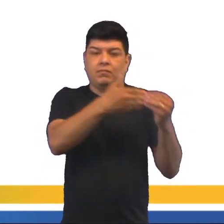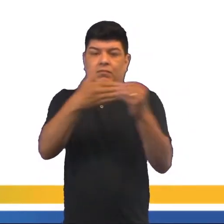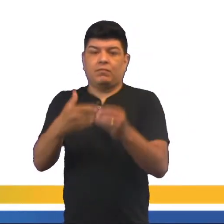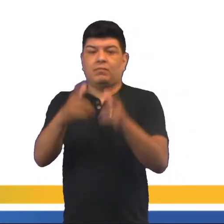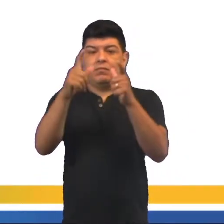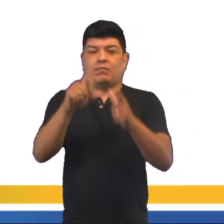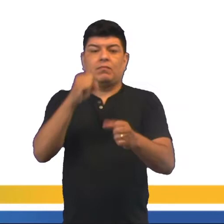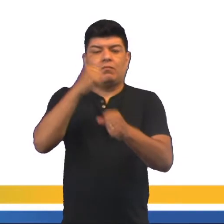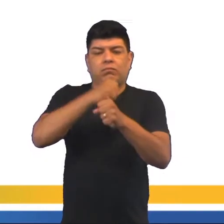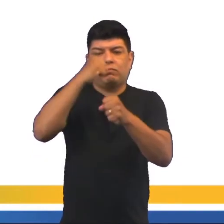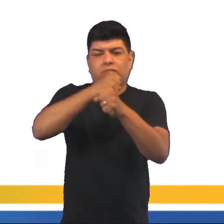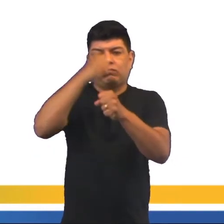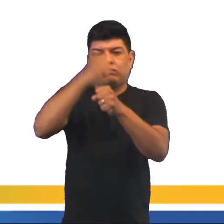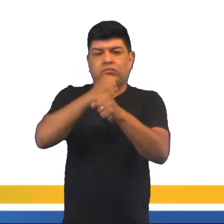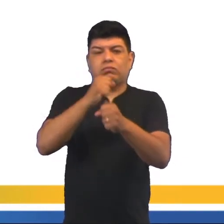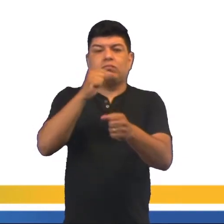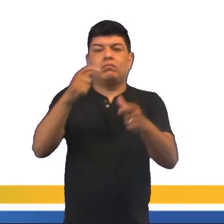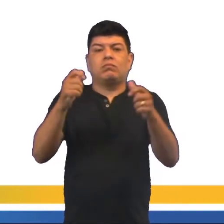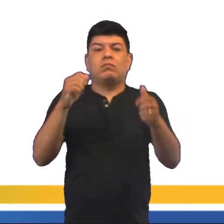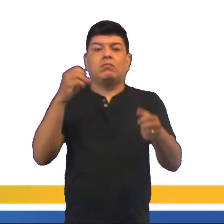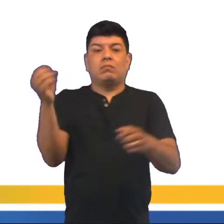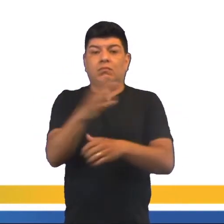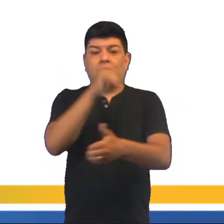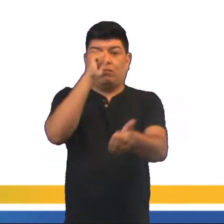será construída a nova quadra